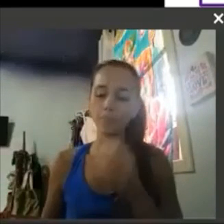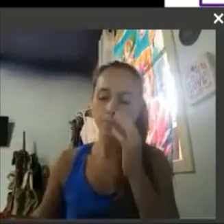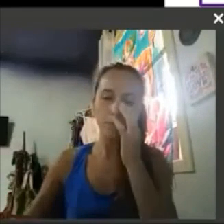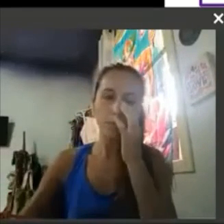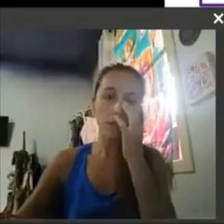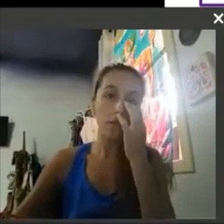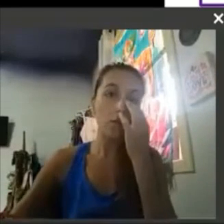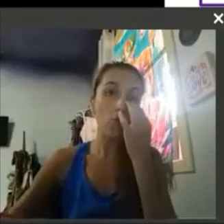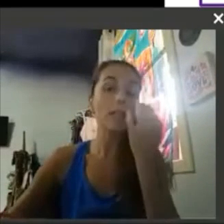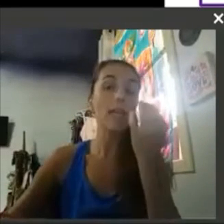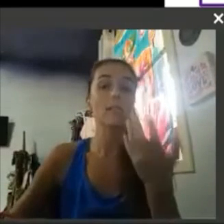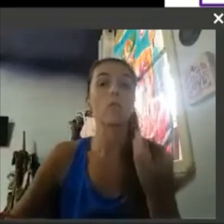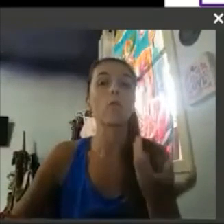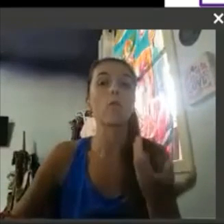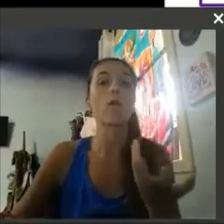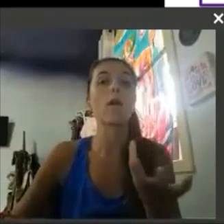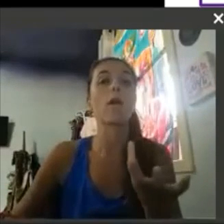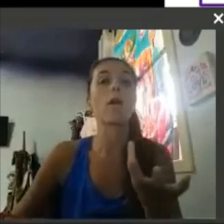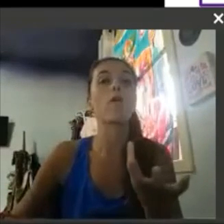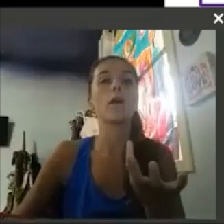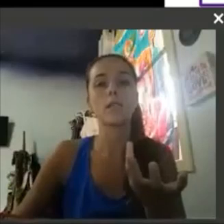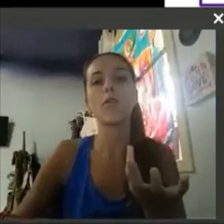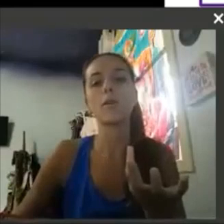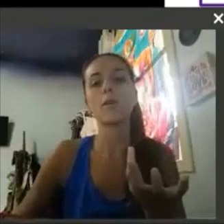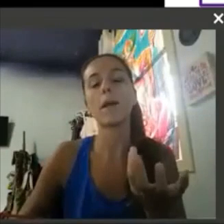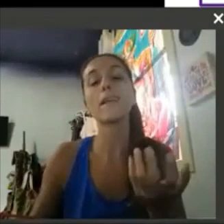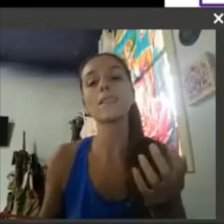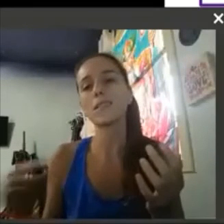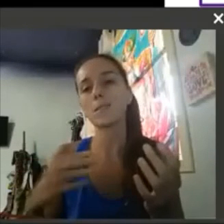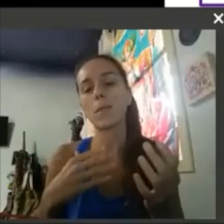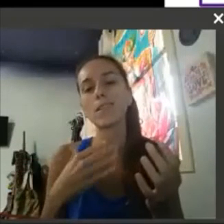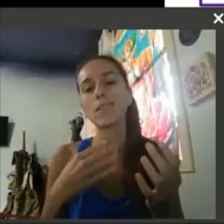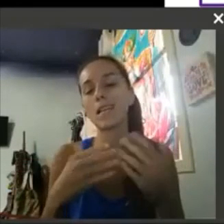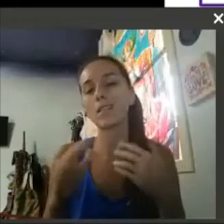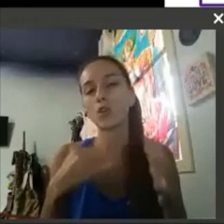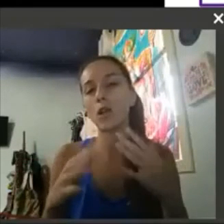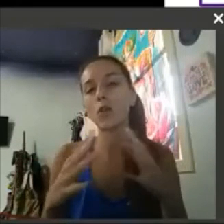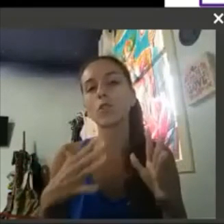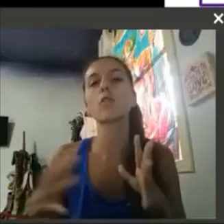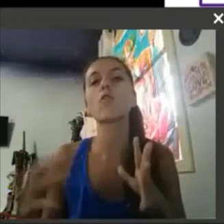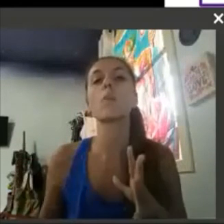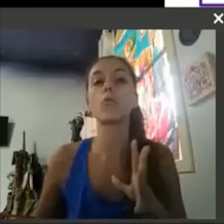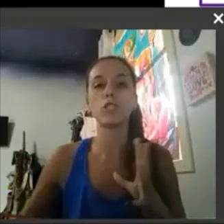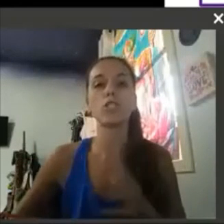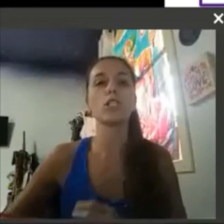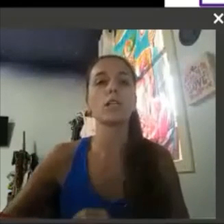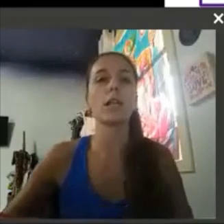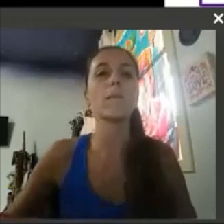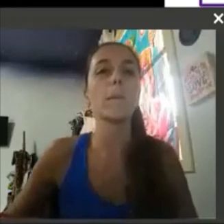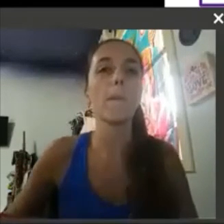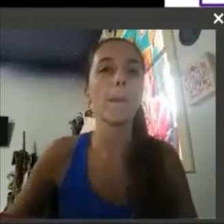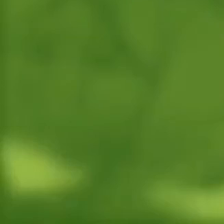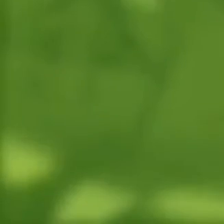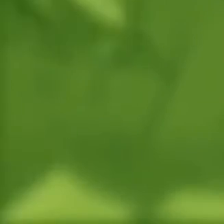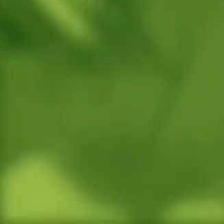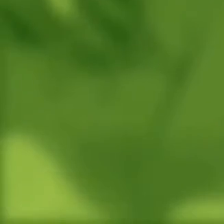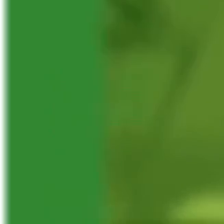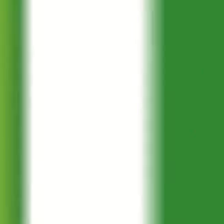né, não acontece. Esse não é a forma mais tradicional de se fazer o pão hoje em dia, né?